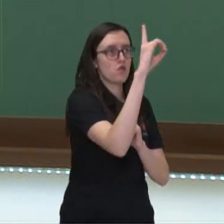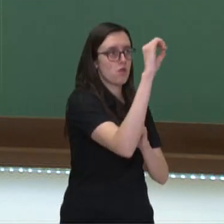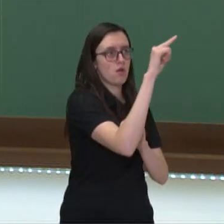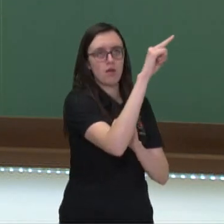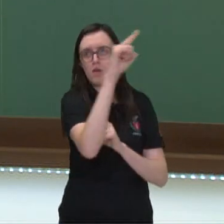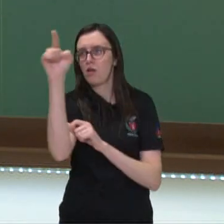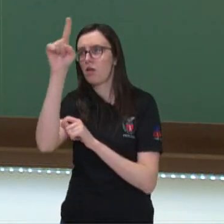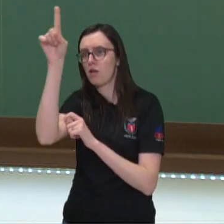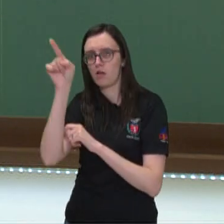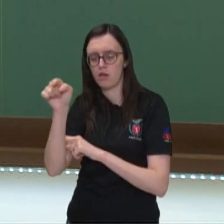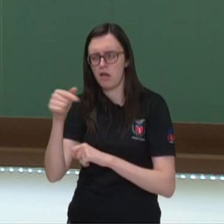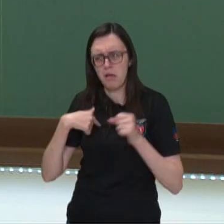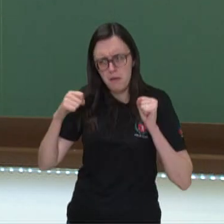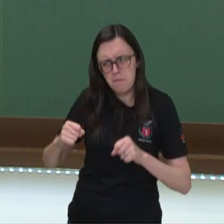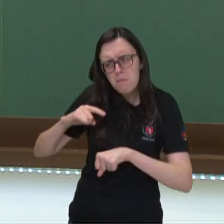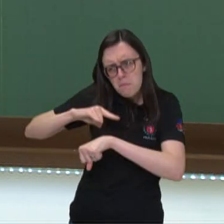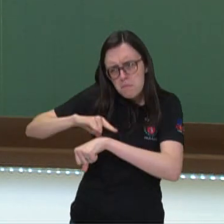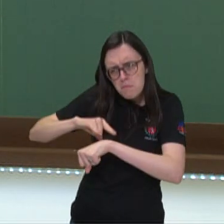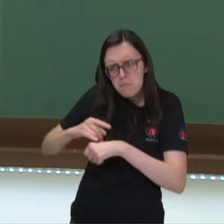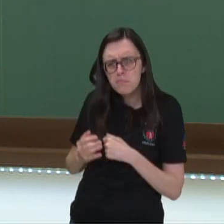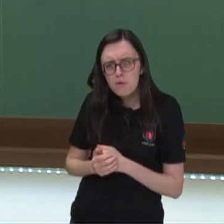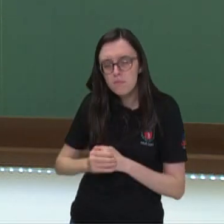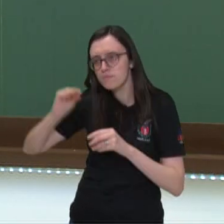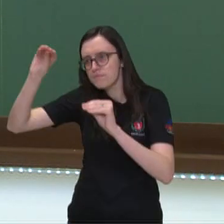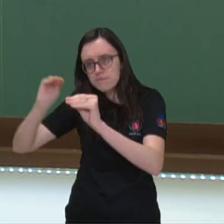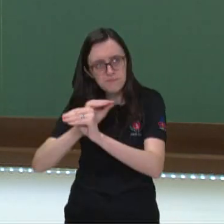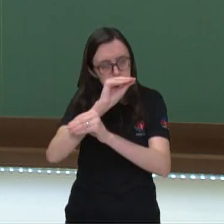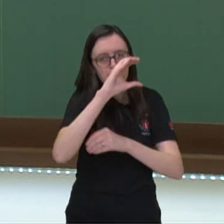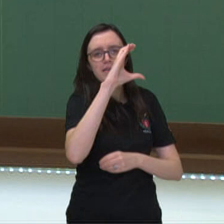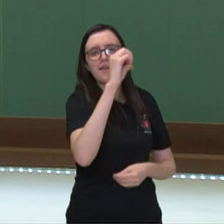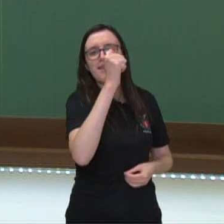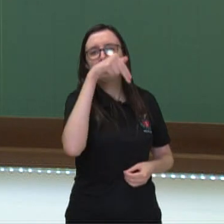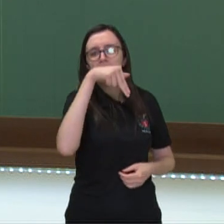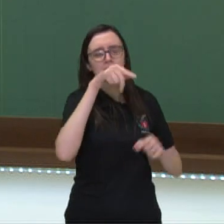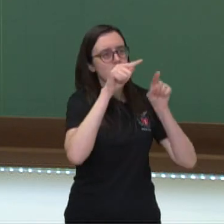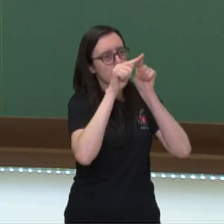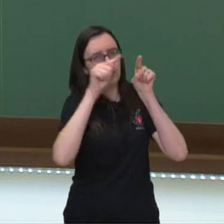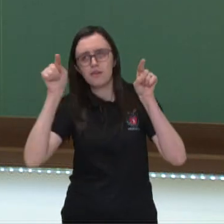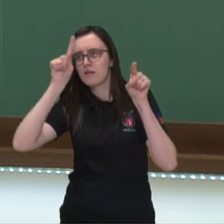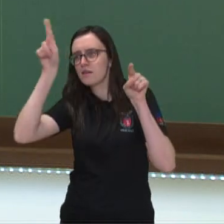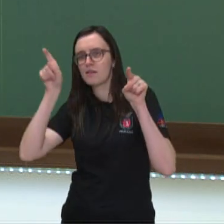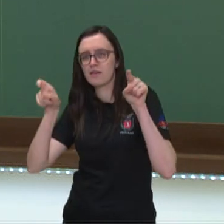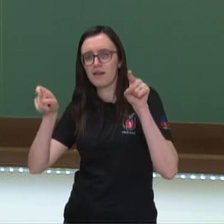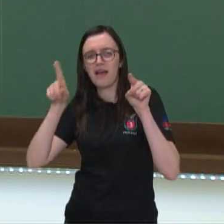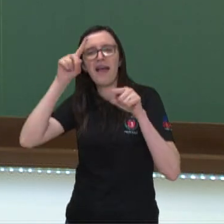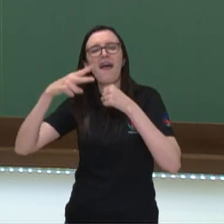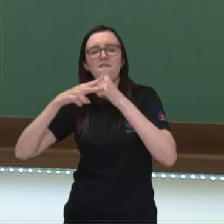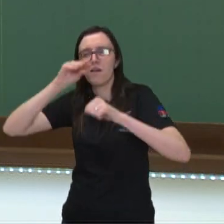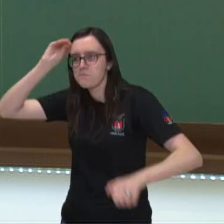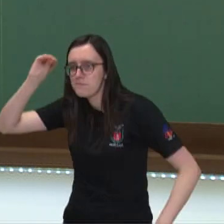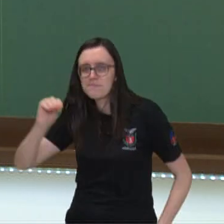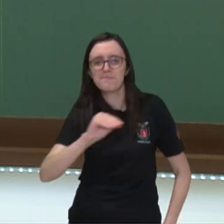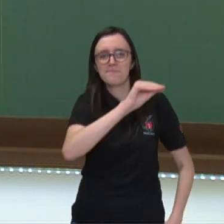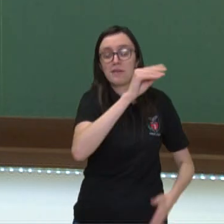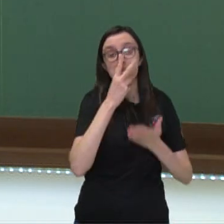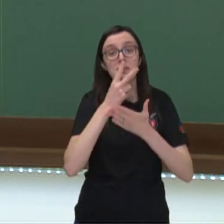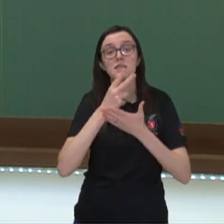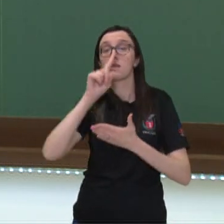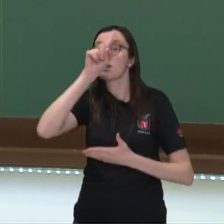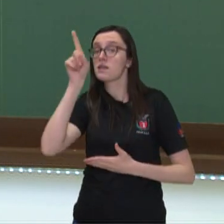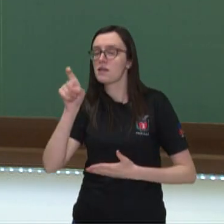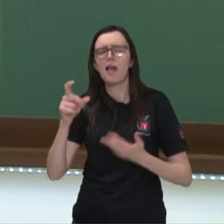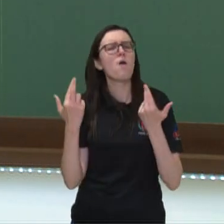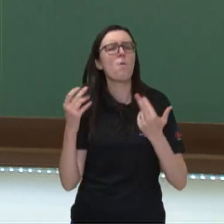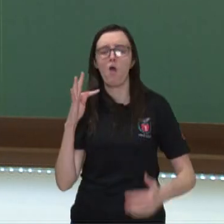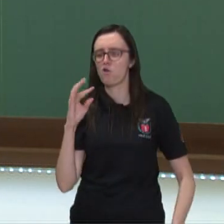Que é, posso ir ao banheiro? Can I go to the bathroom? Né? Então, pego o verbo auxiliar e jogo para frente da frase. Assim eu faço com o verbo